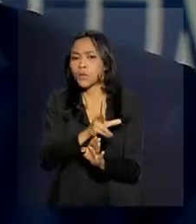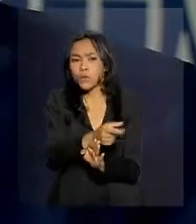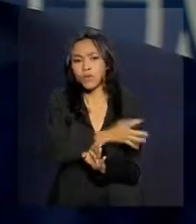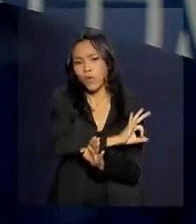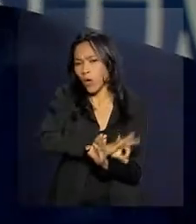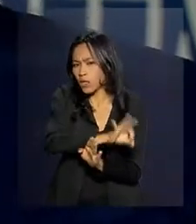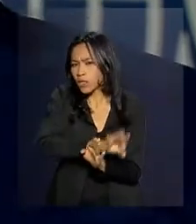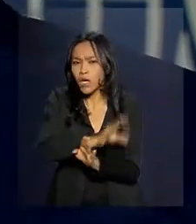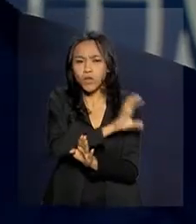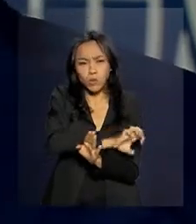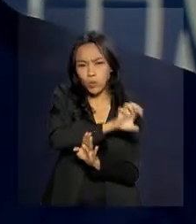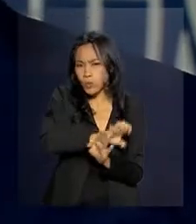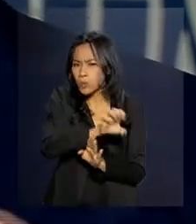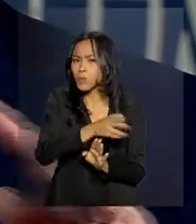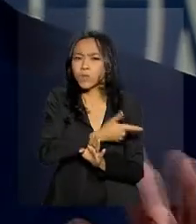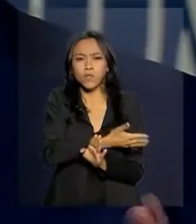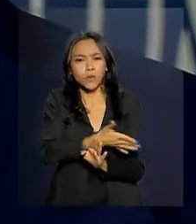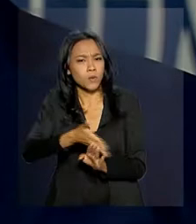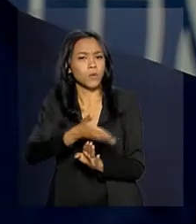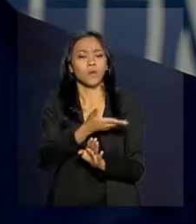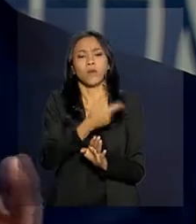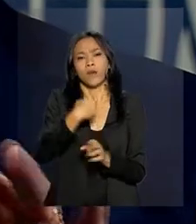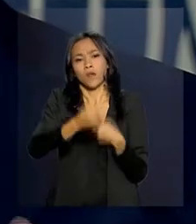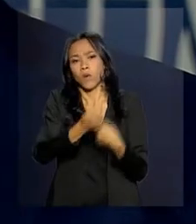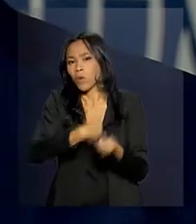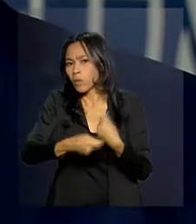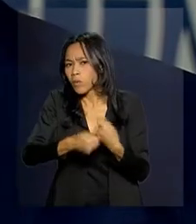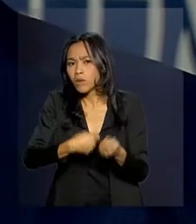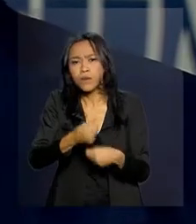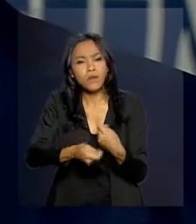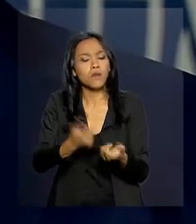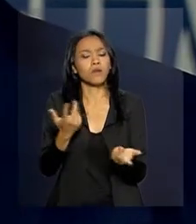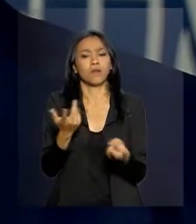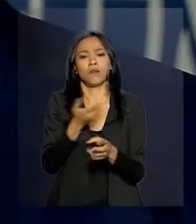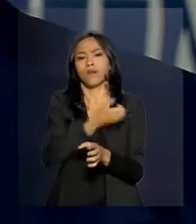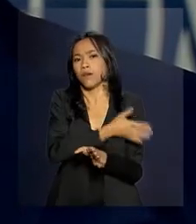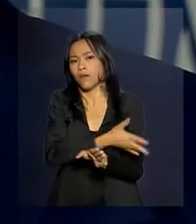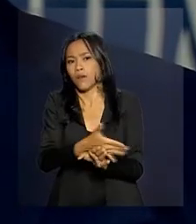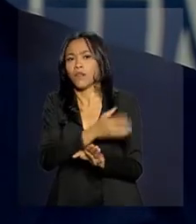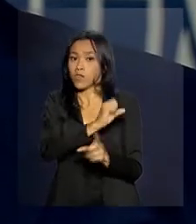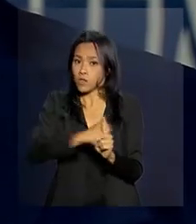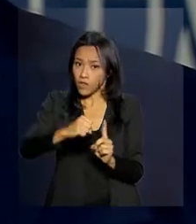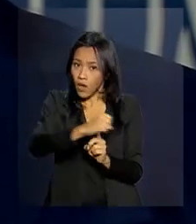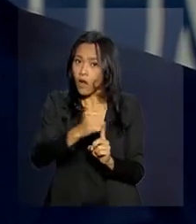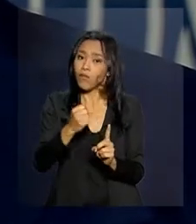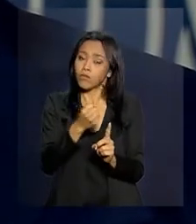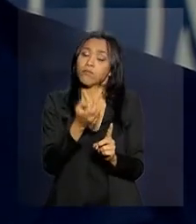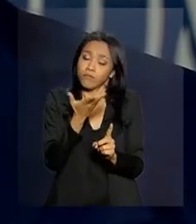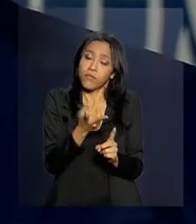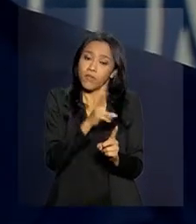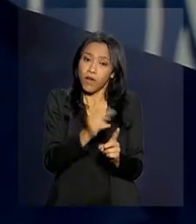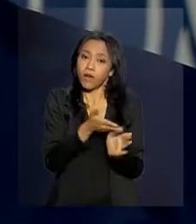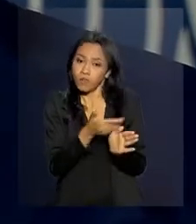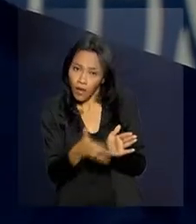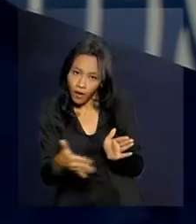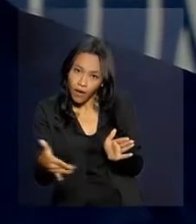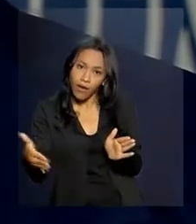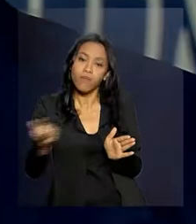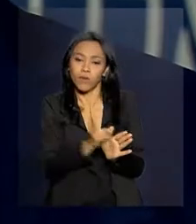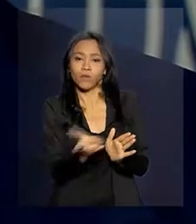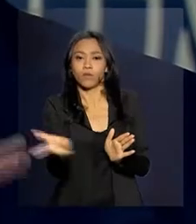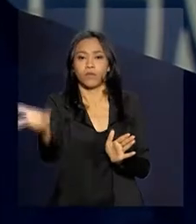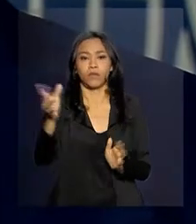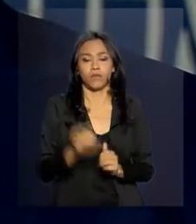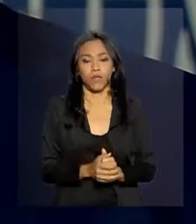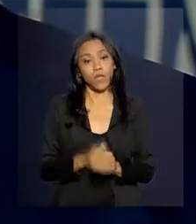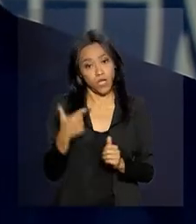que nós fizemos na economia e na área social é necessariamente não ter continuado pois é você